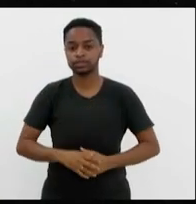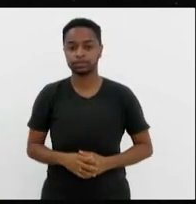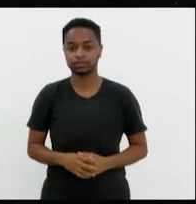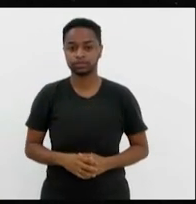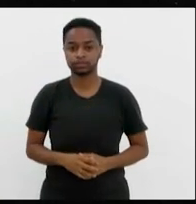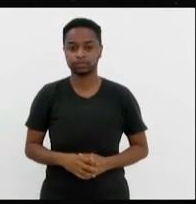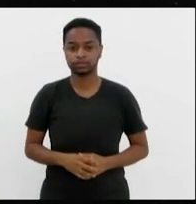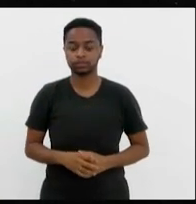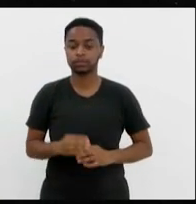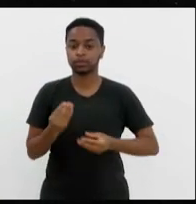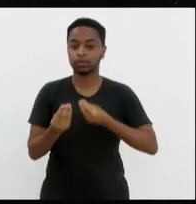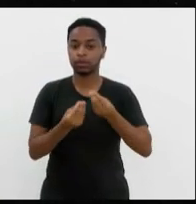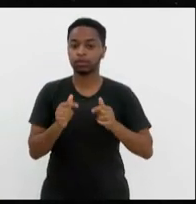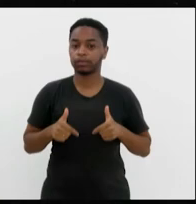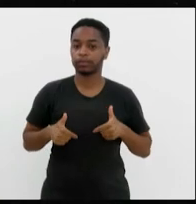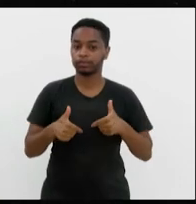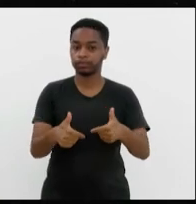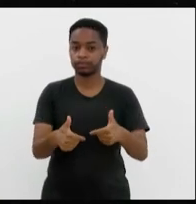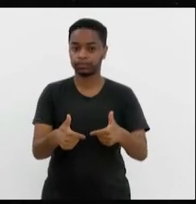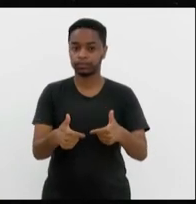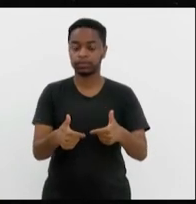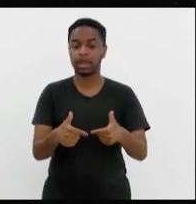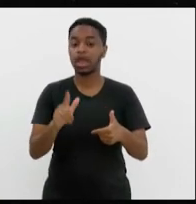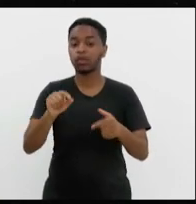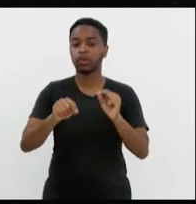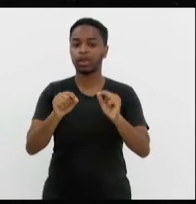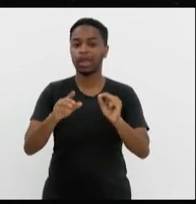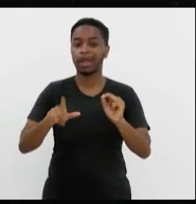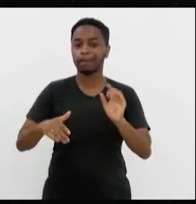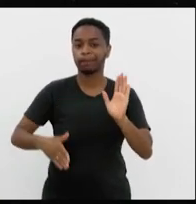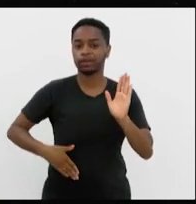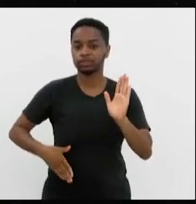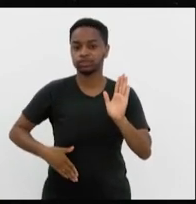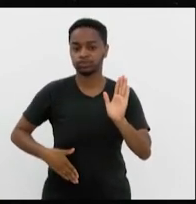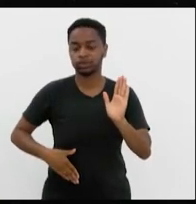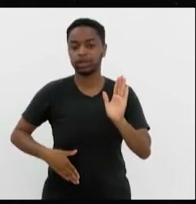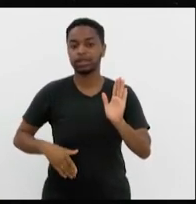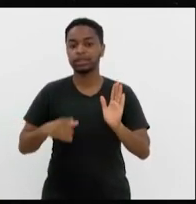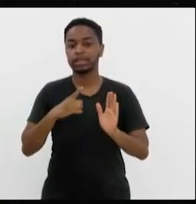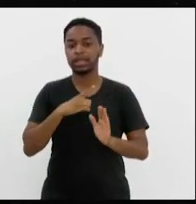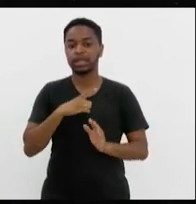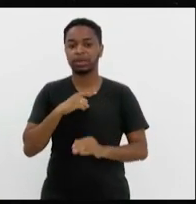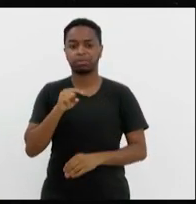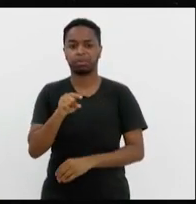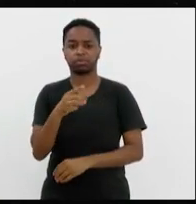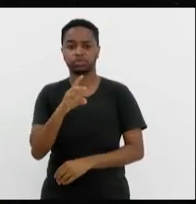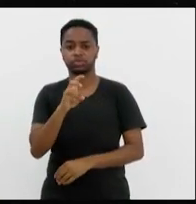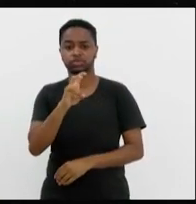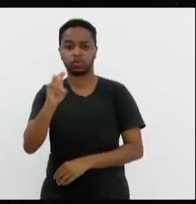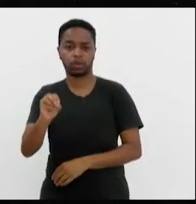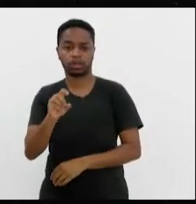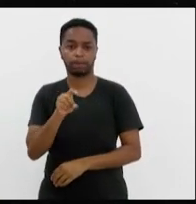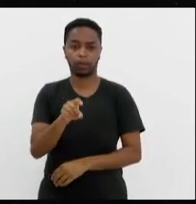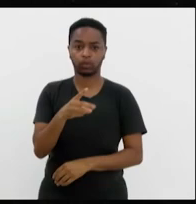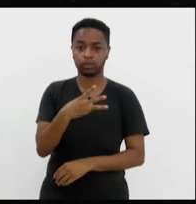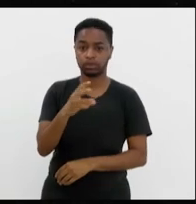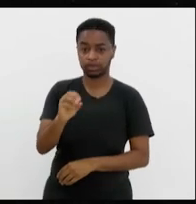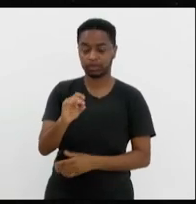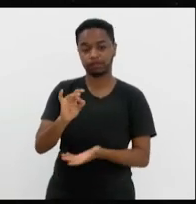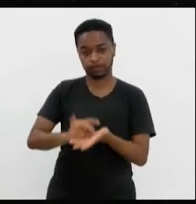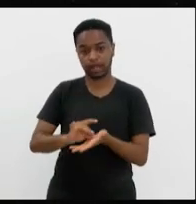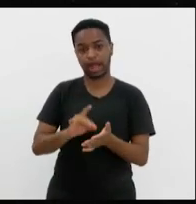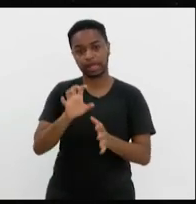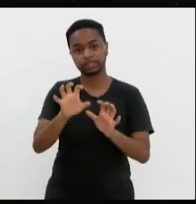Excesso, na realidade, são os traficantes, que tem ponto 50, ponto 30. Essa é a grande